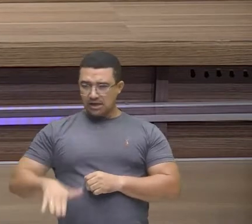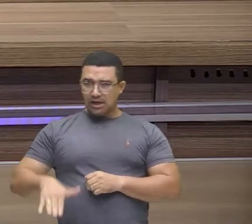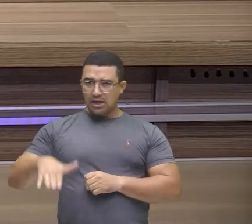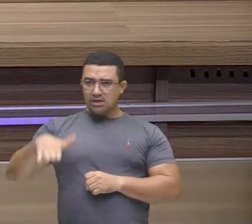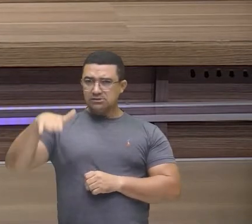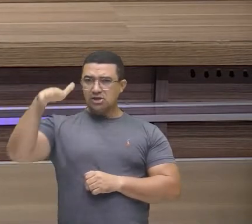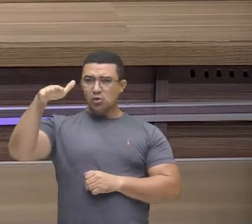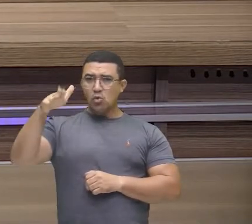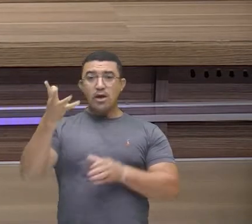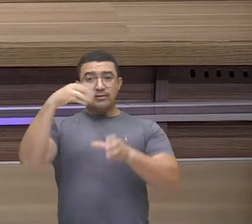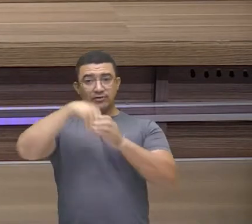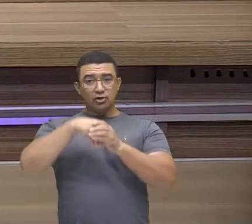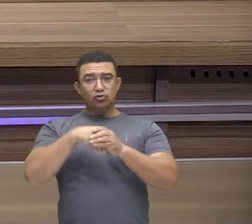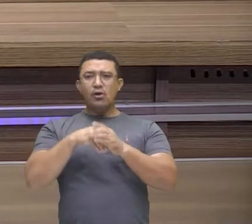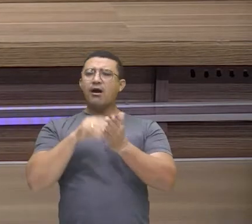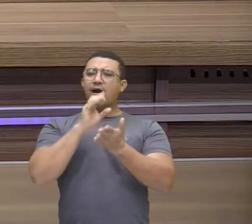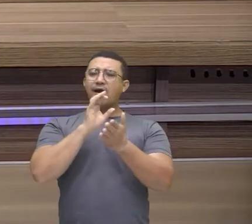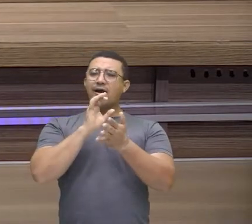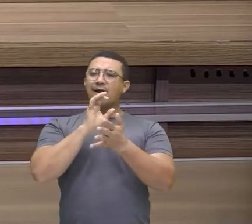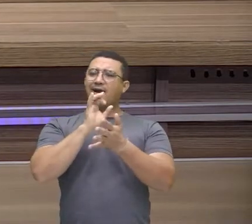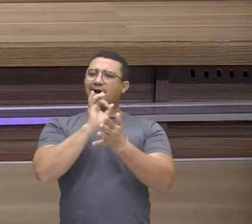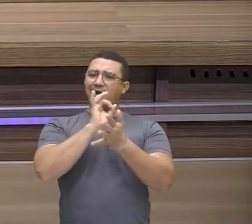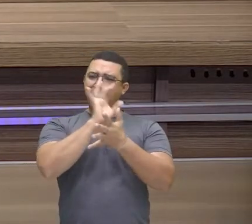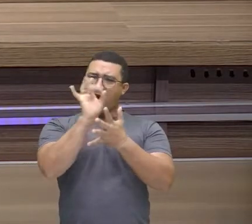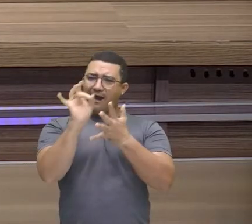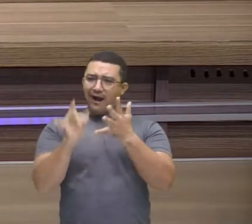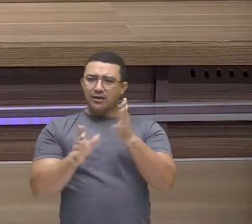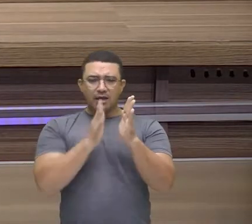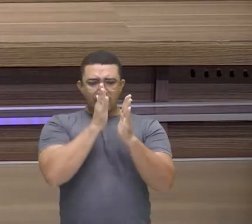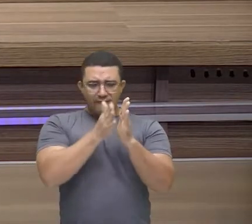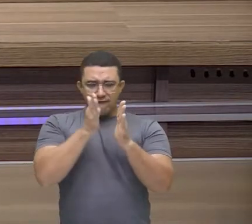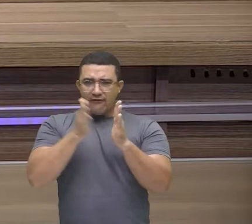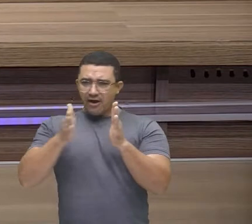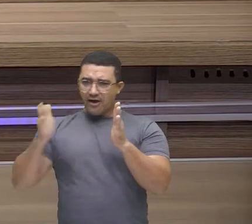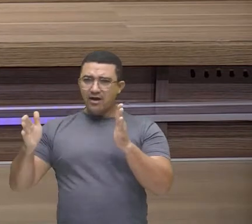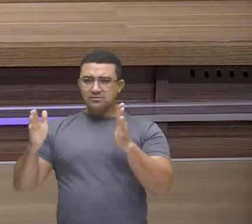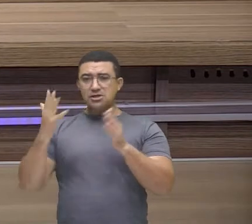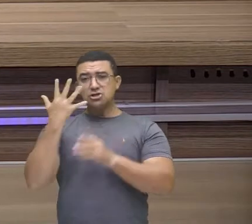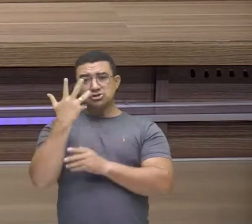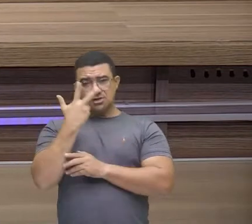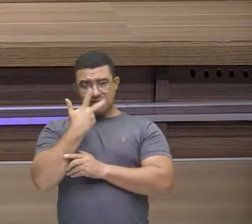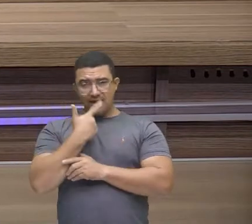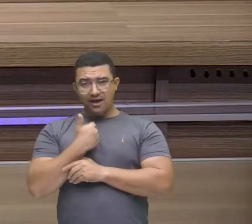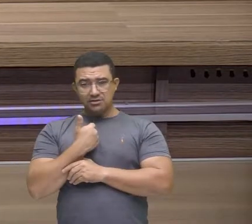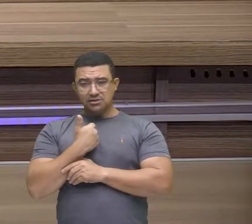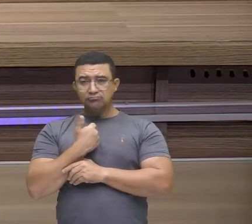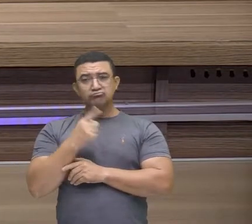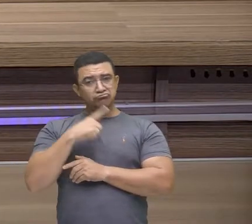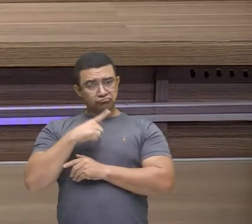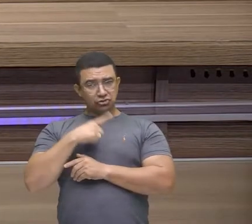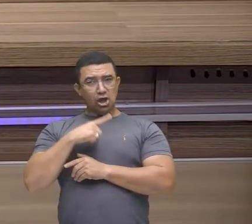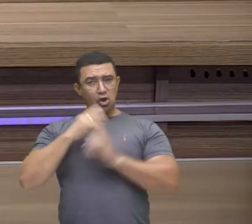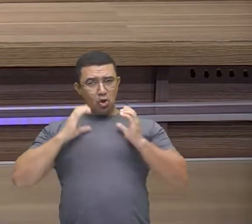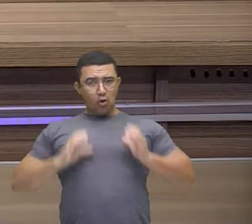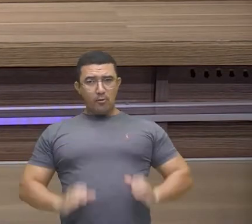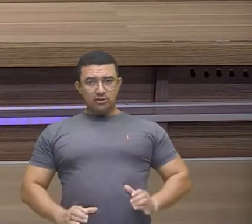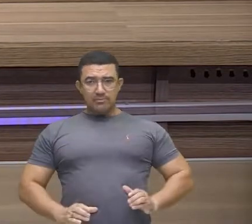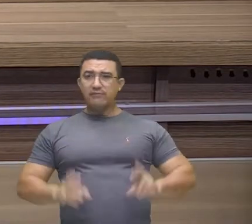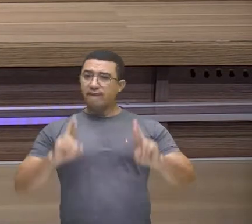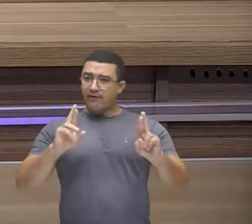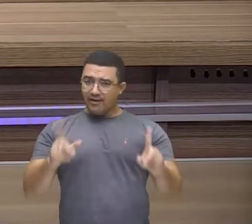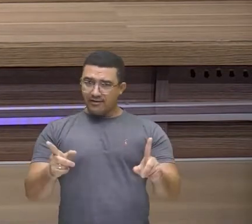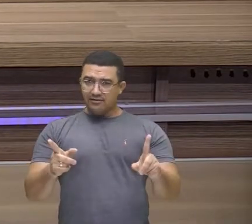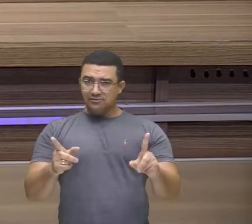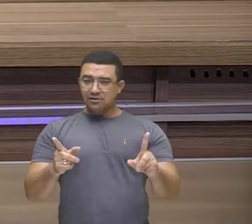da escola é testemunhado, né, que cada criança se comporta de um jeito diferente. E quando eles estão juntos,